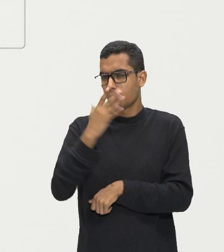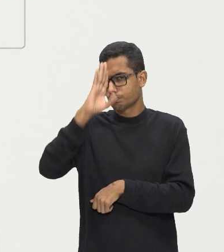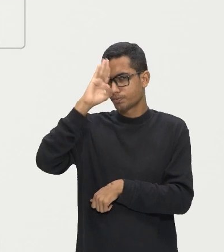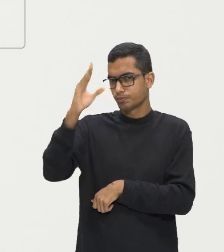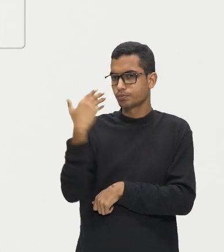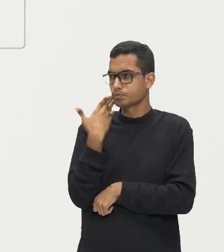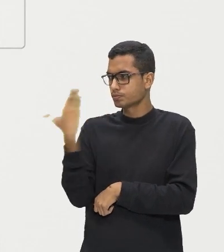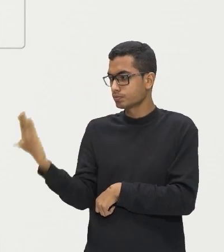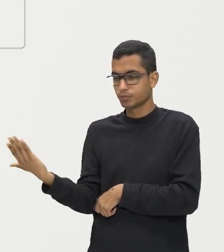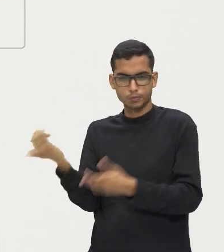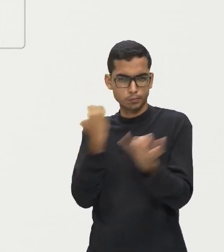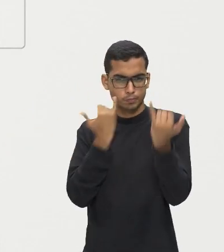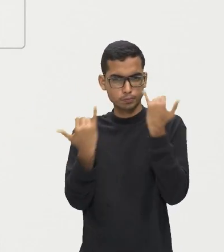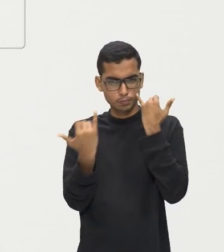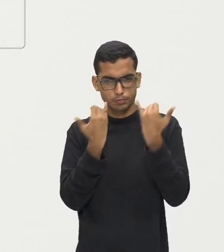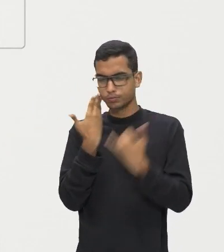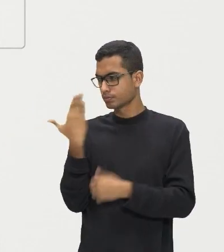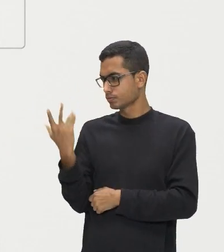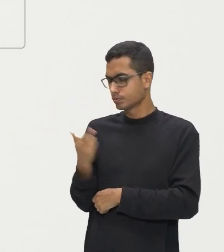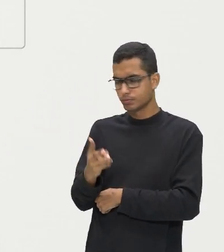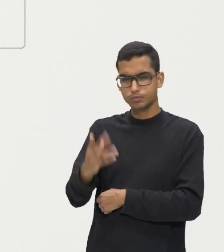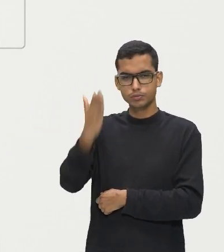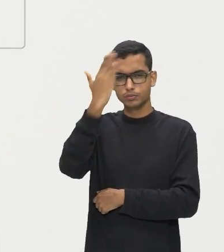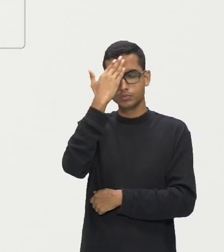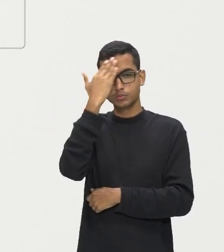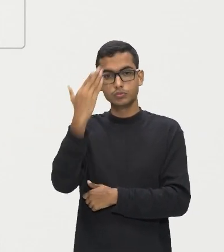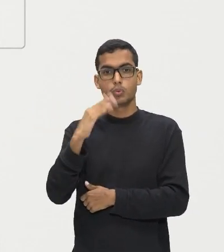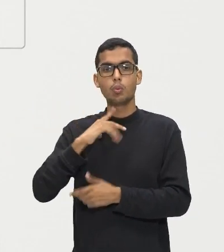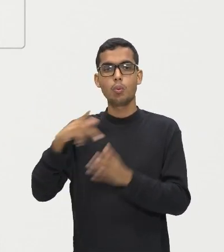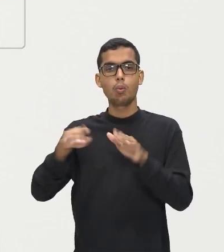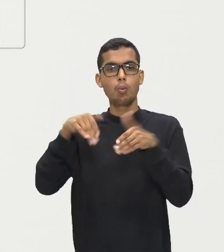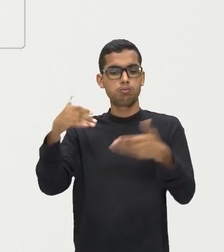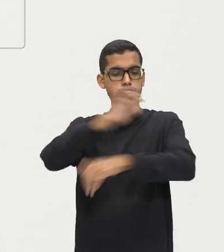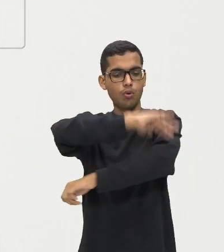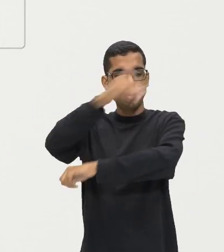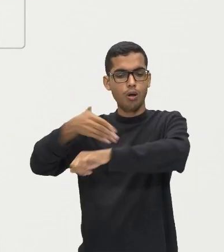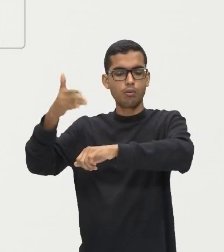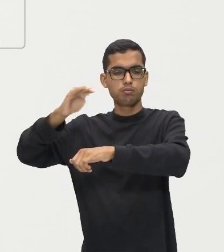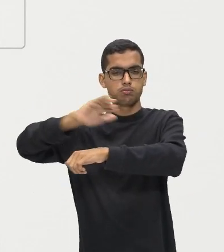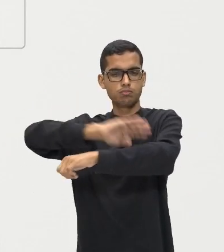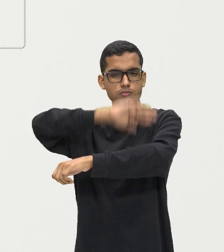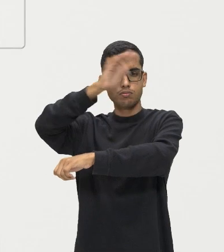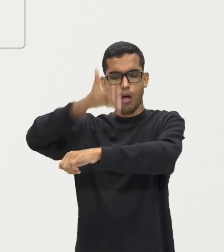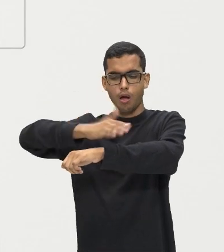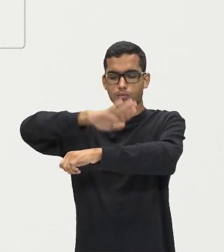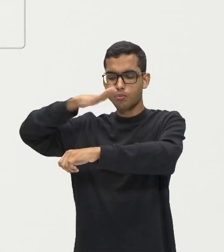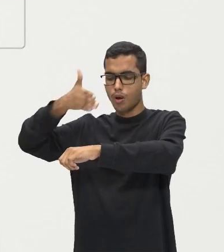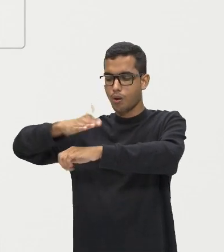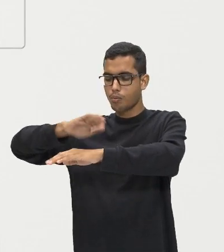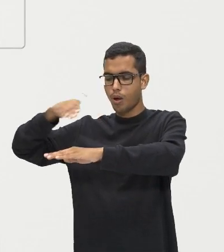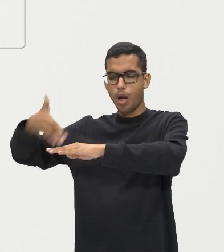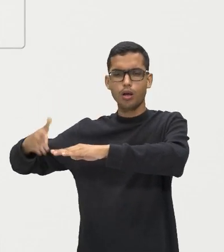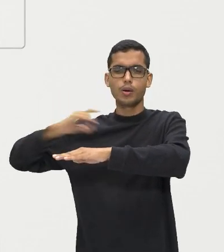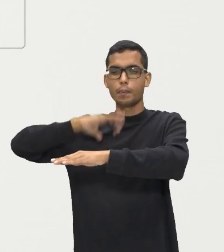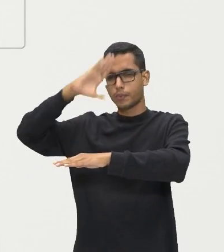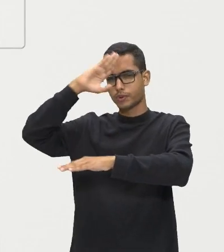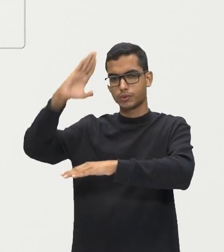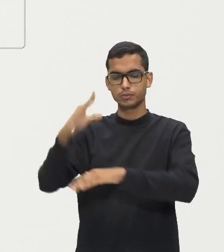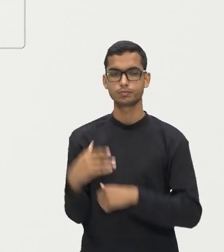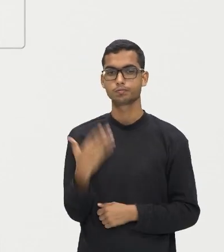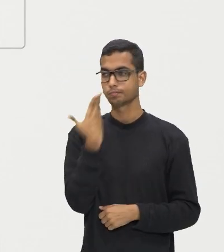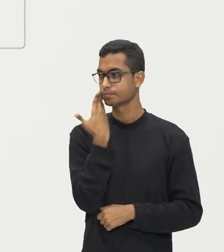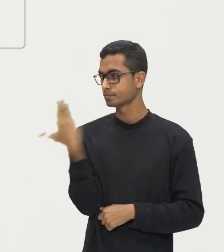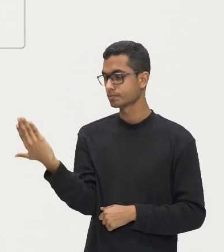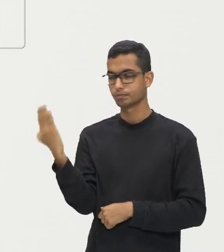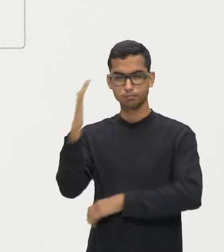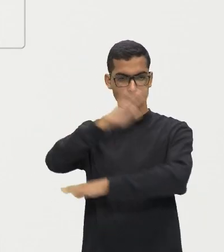essa informação, eu vou saber qual é o relevo principal. Aí eu posso dizer, através desse mapa, que o relevo